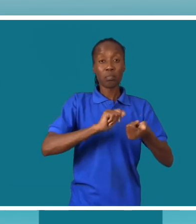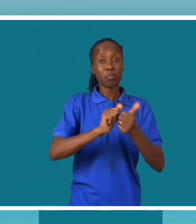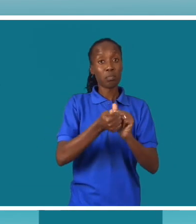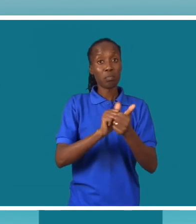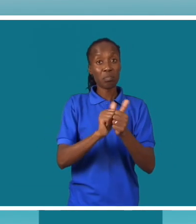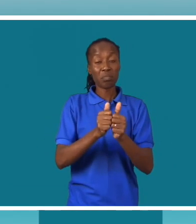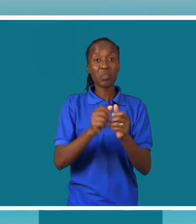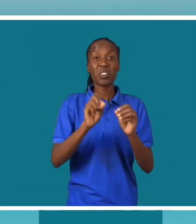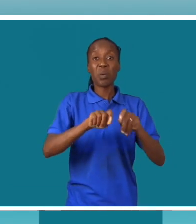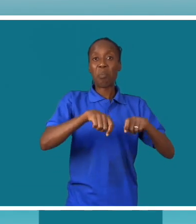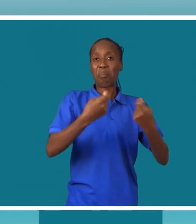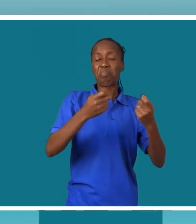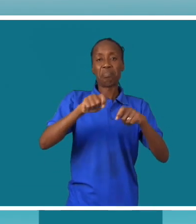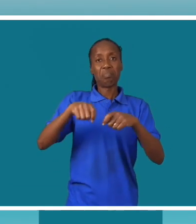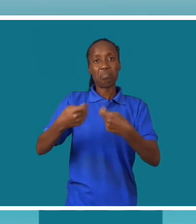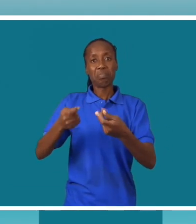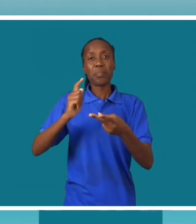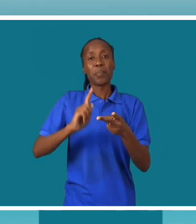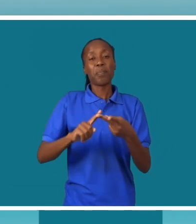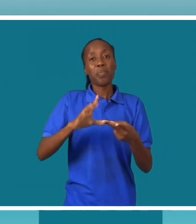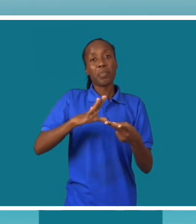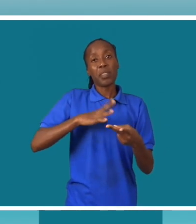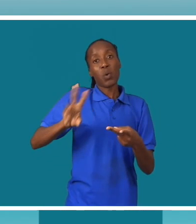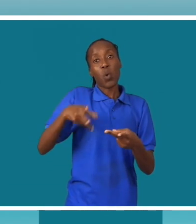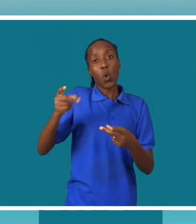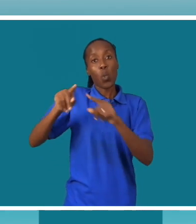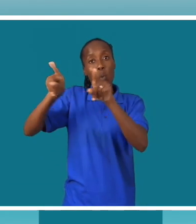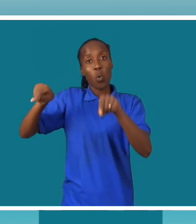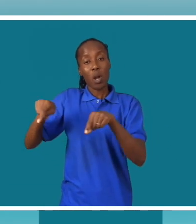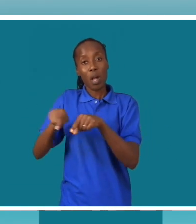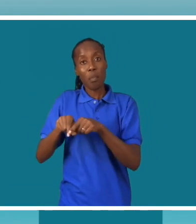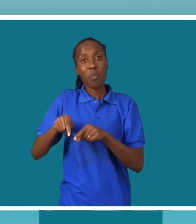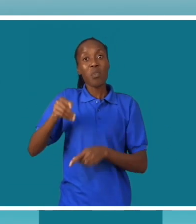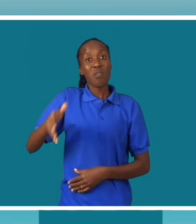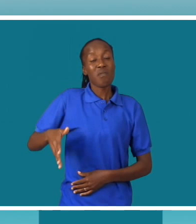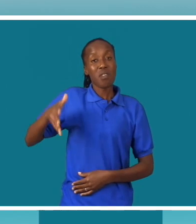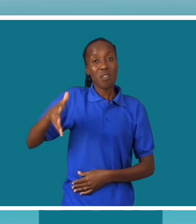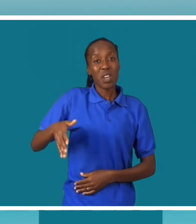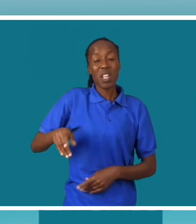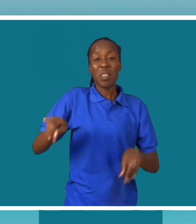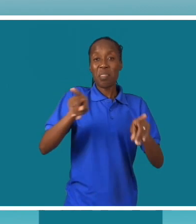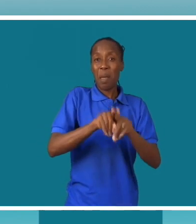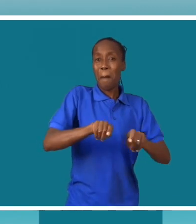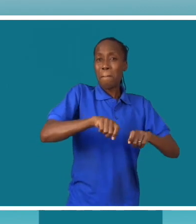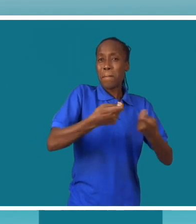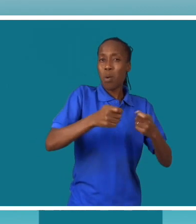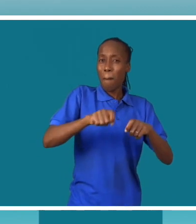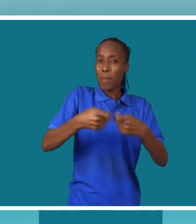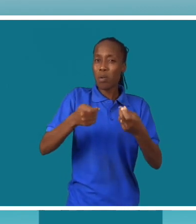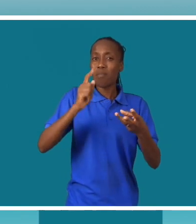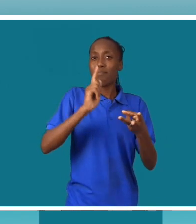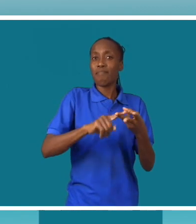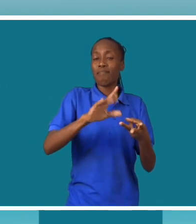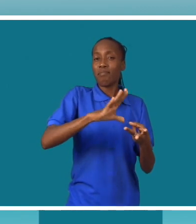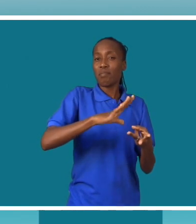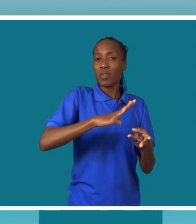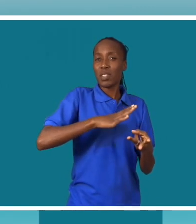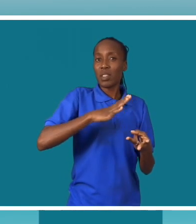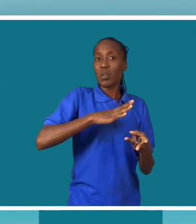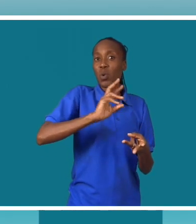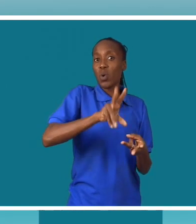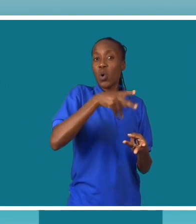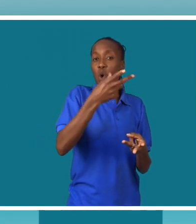um desporto que ficou totalmente destruído. Temos o campo do ferroviário, que ficou também destruído.